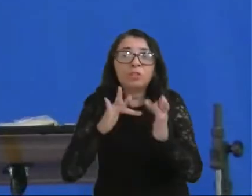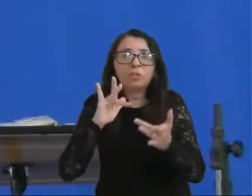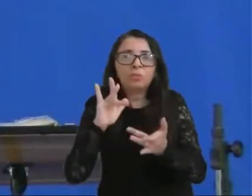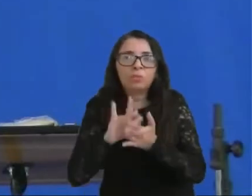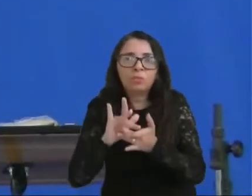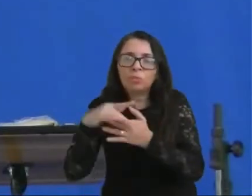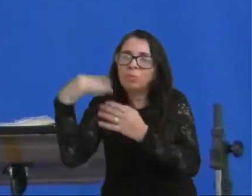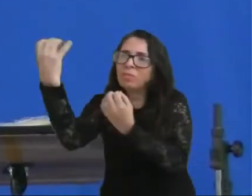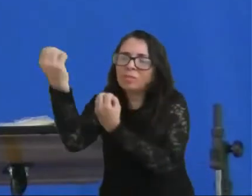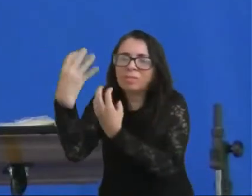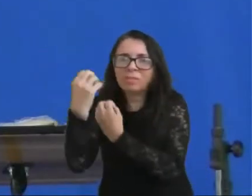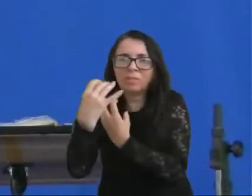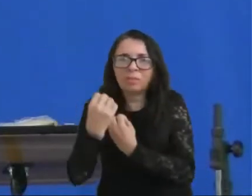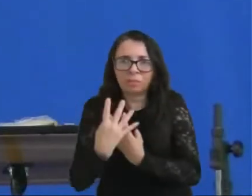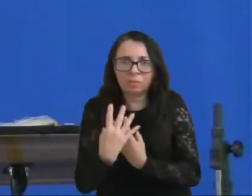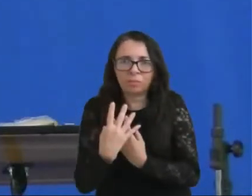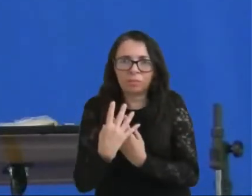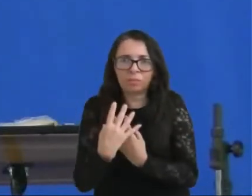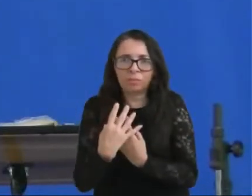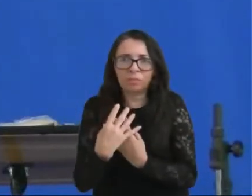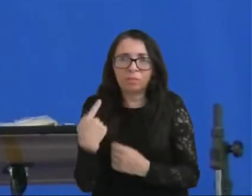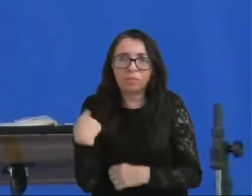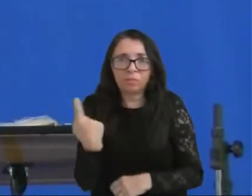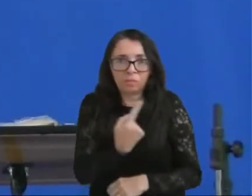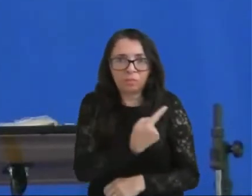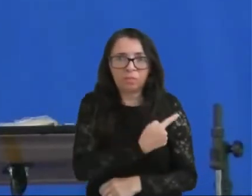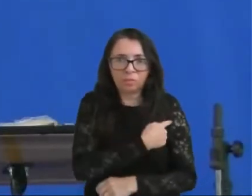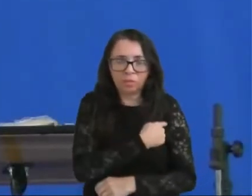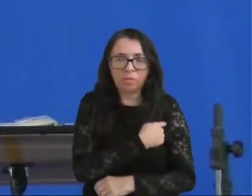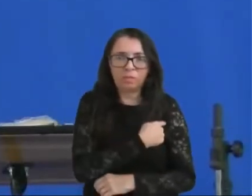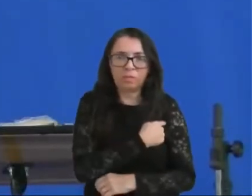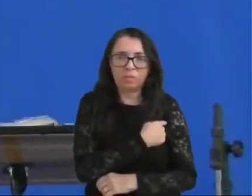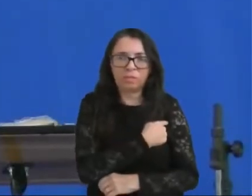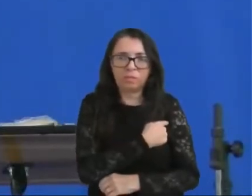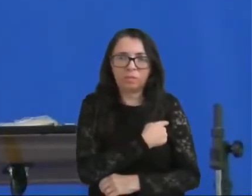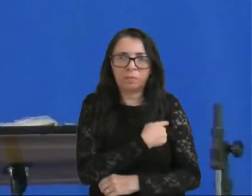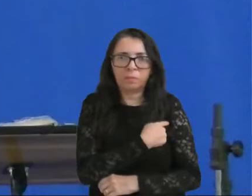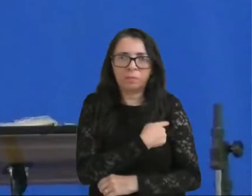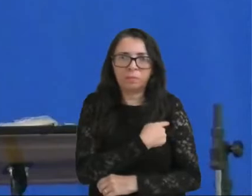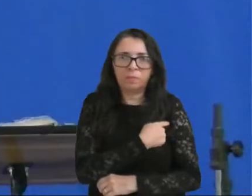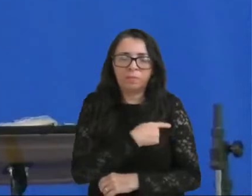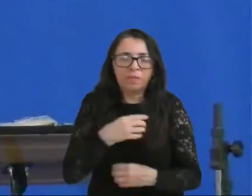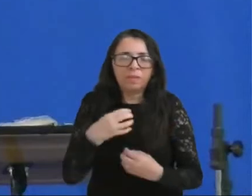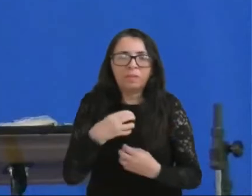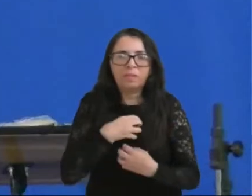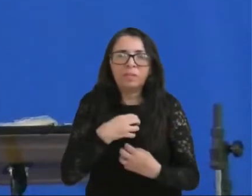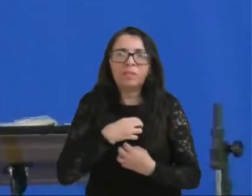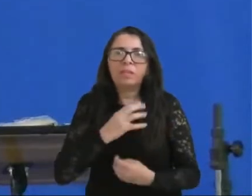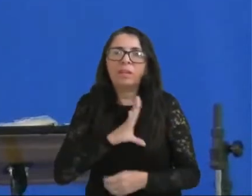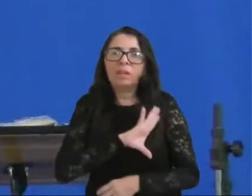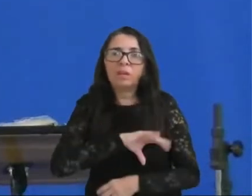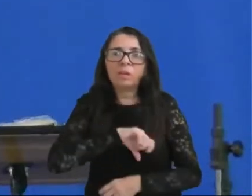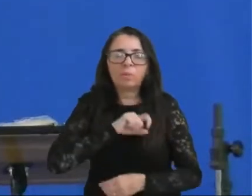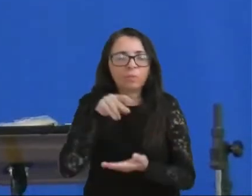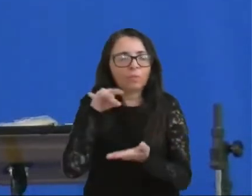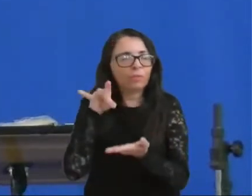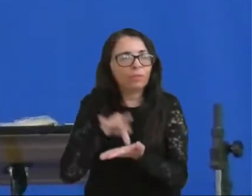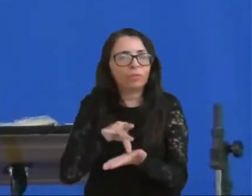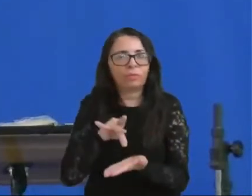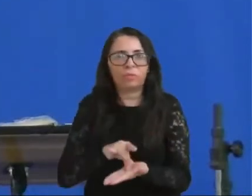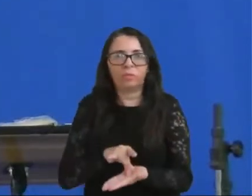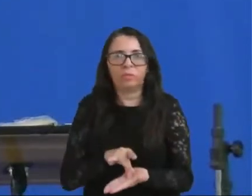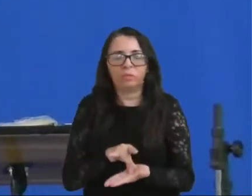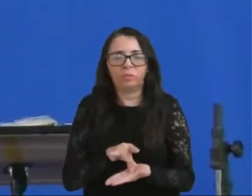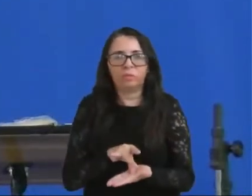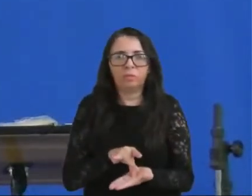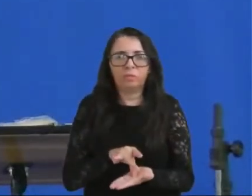temos reproduzidos. A igreja de Éfeso, quando começa a sofrer perseguição, quando começa a sofrer toda aquela situação,